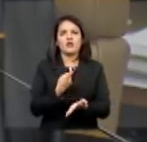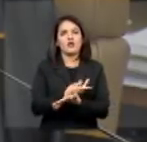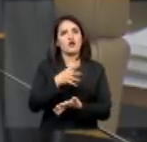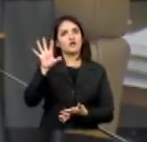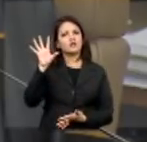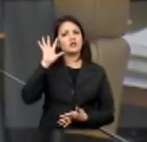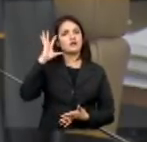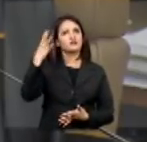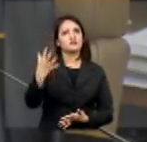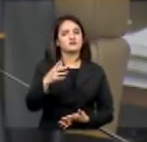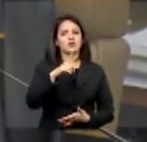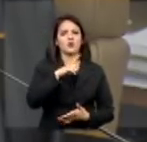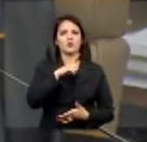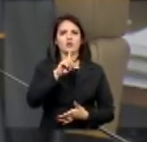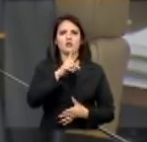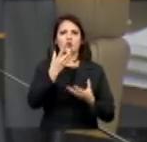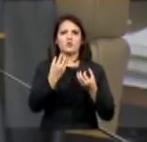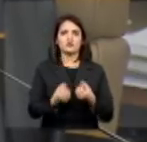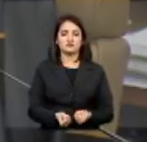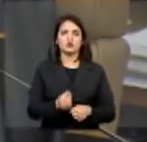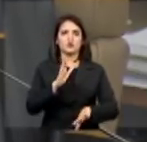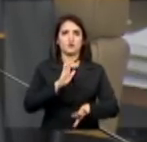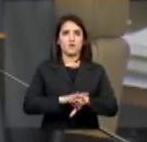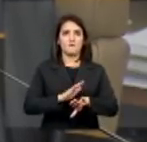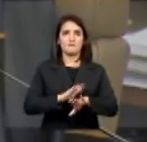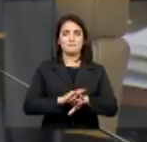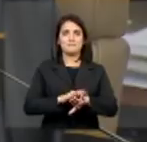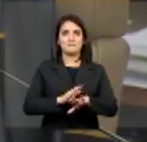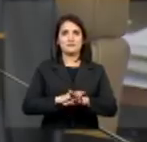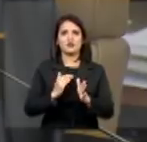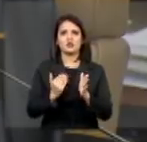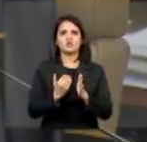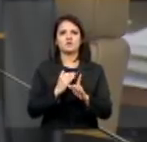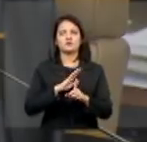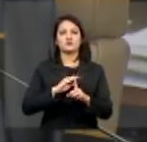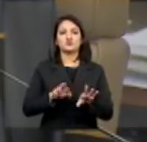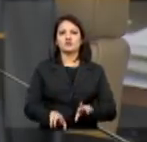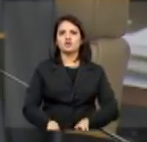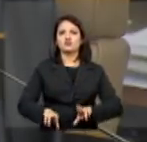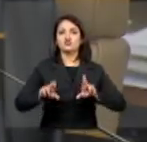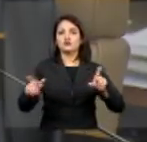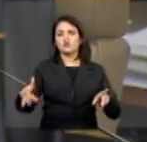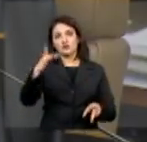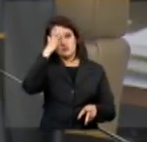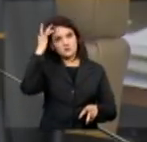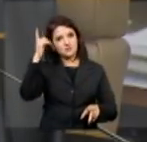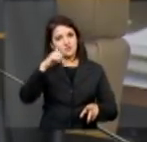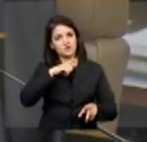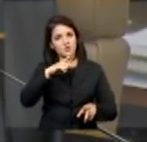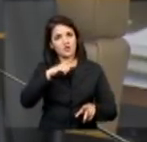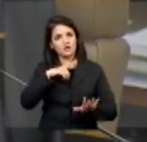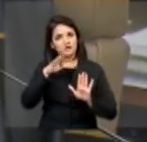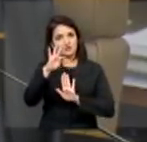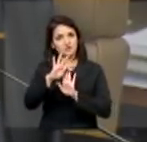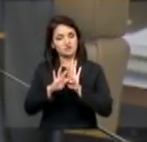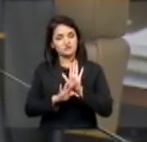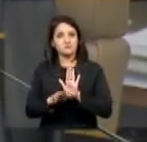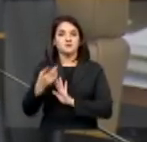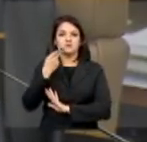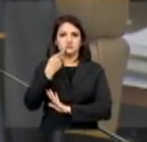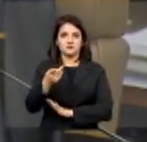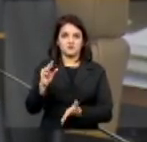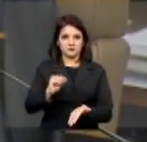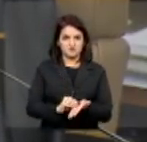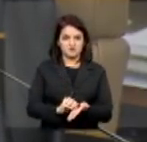indeferiu pedido de concessão de prazo sucessivo ao paciente para apresentar alegações finais após os demais corréus